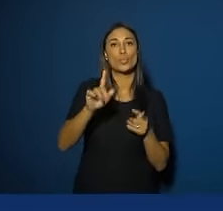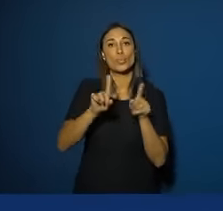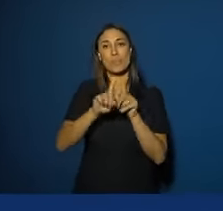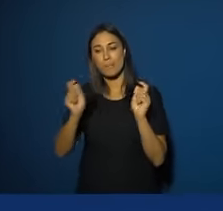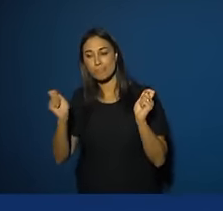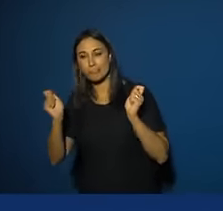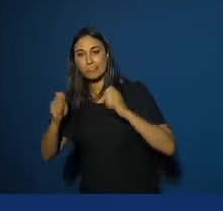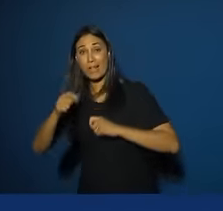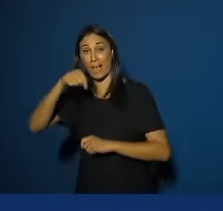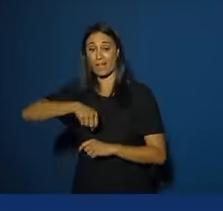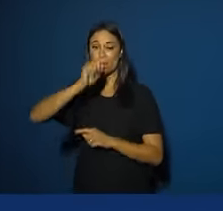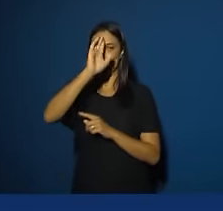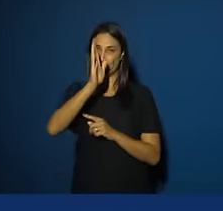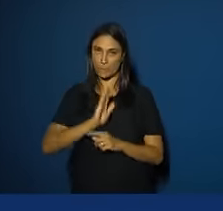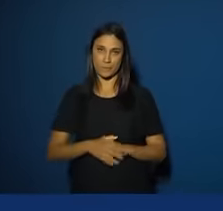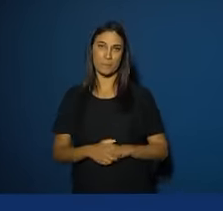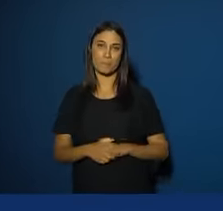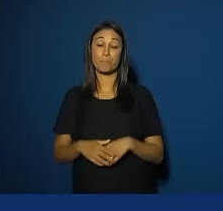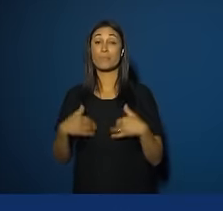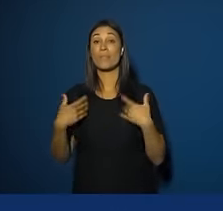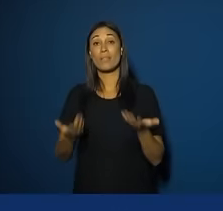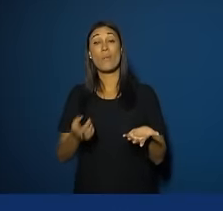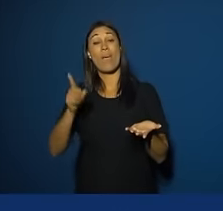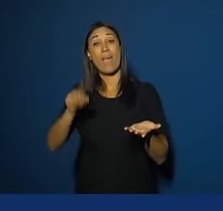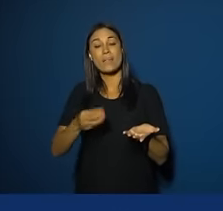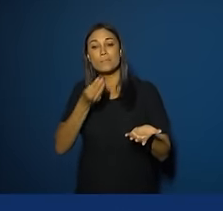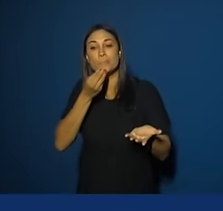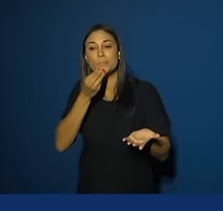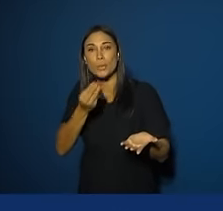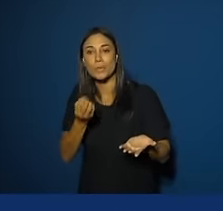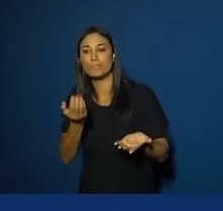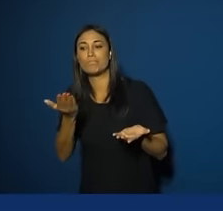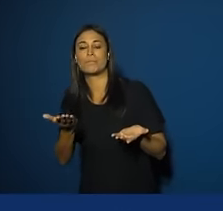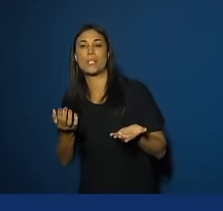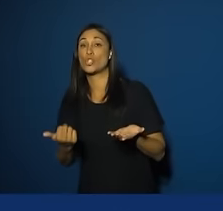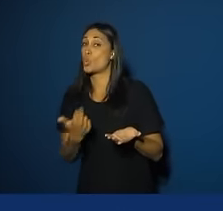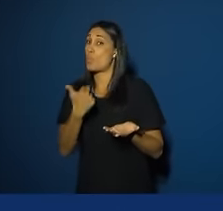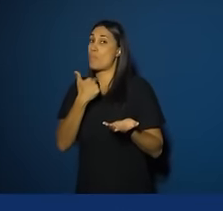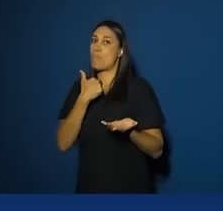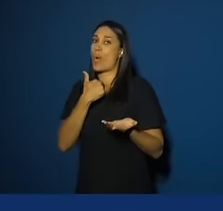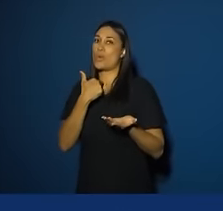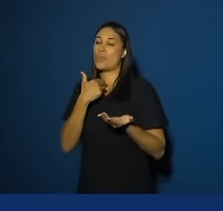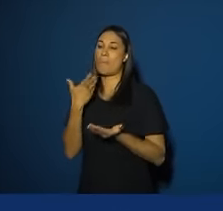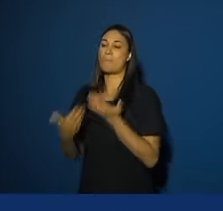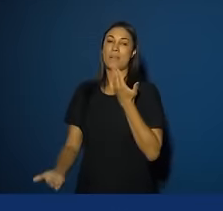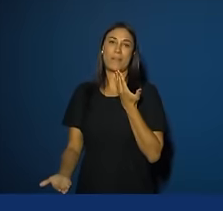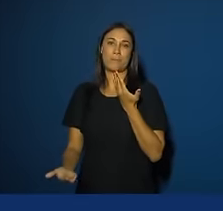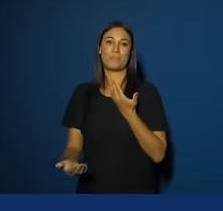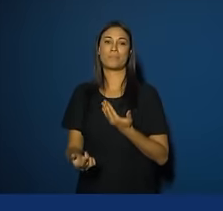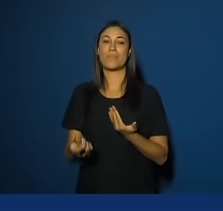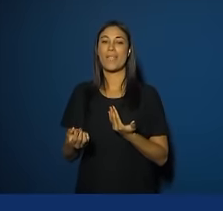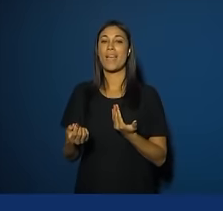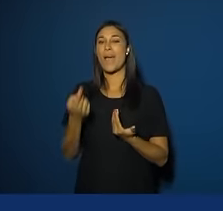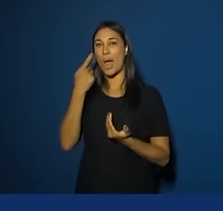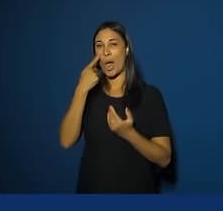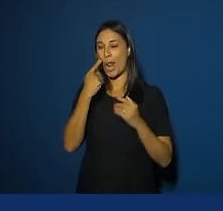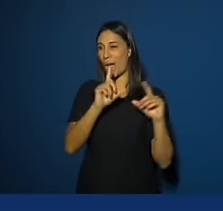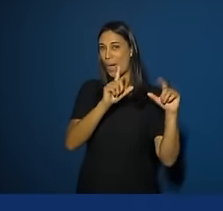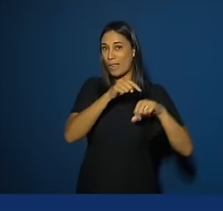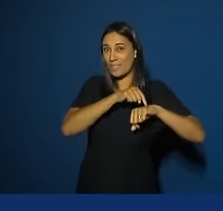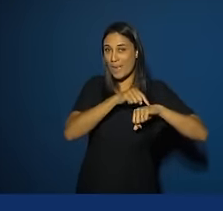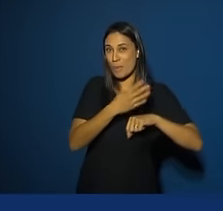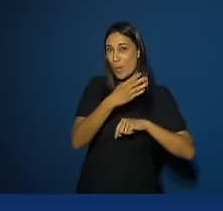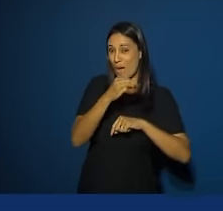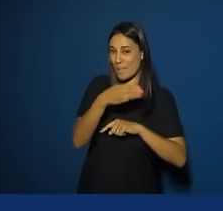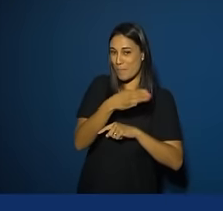potencialidade aqui então é essa idade que a gente não pode deixar passar 40 minutos aí de novo não Não